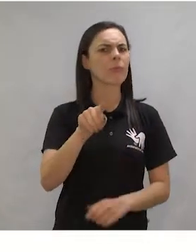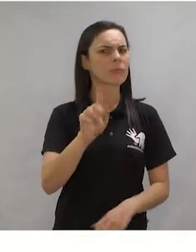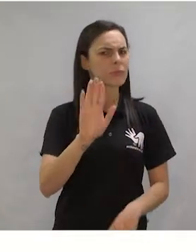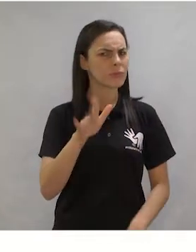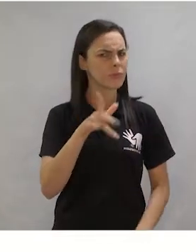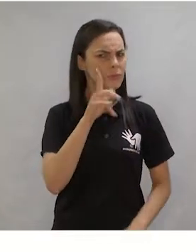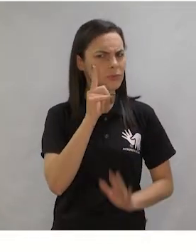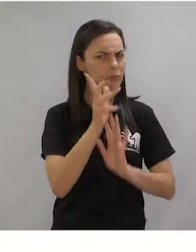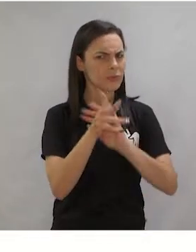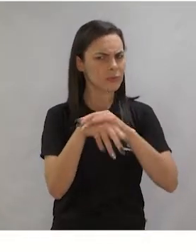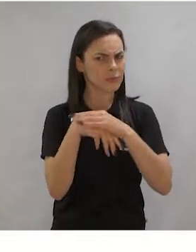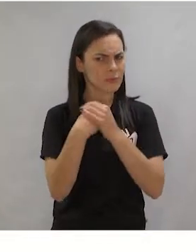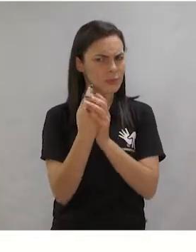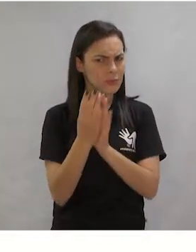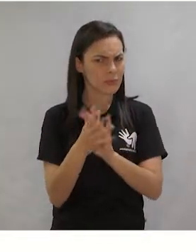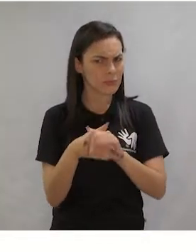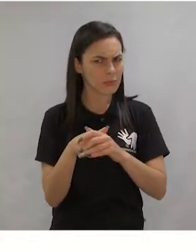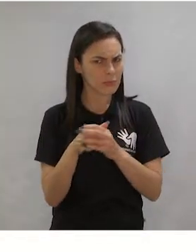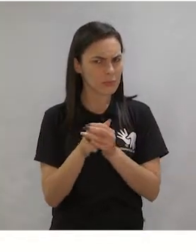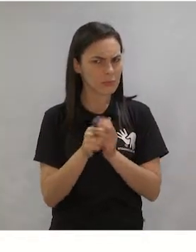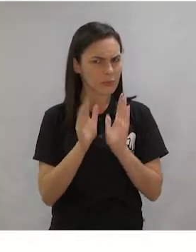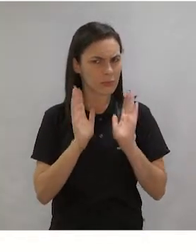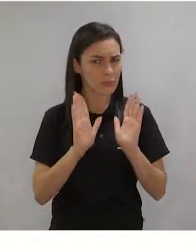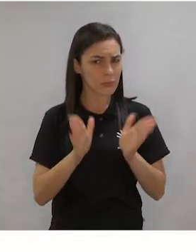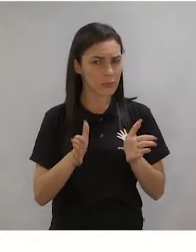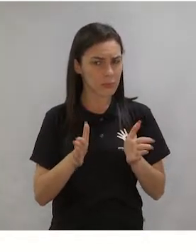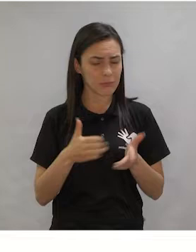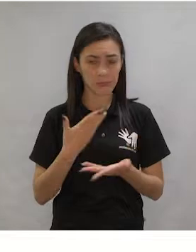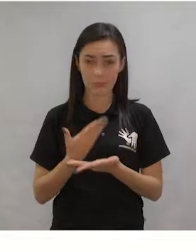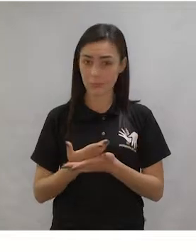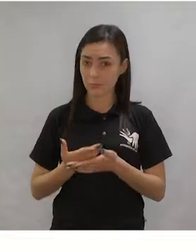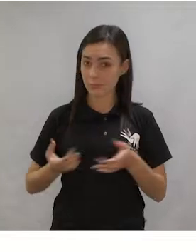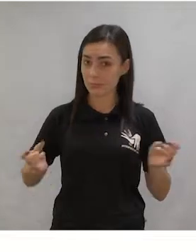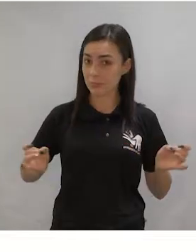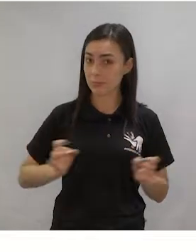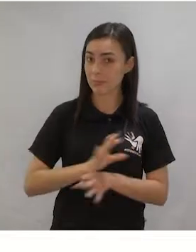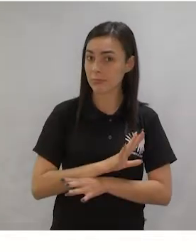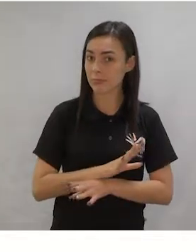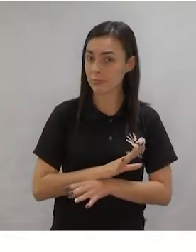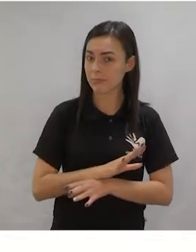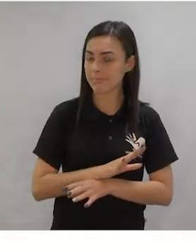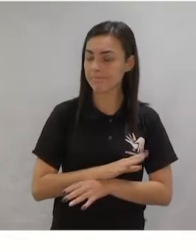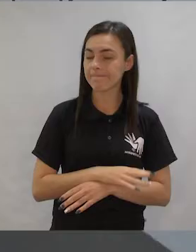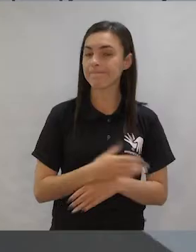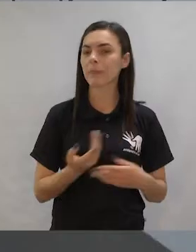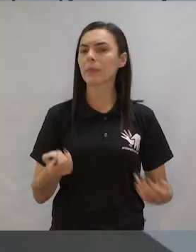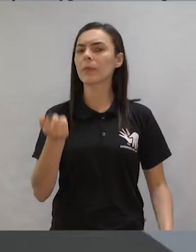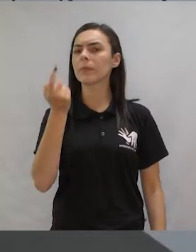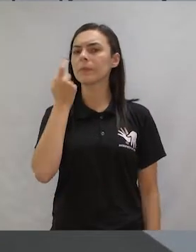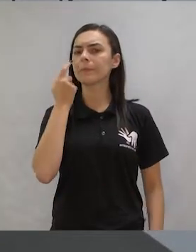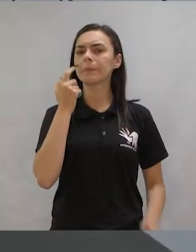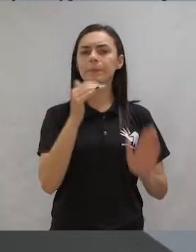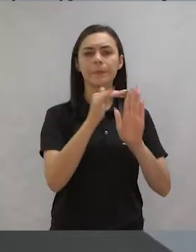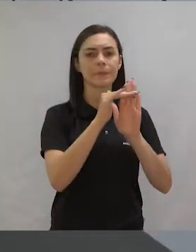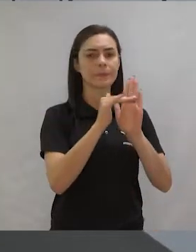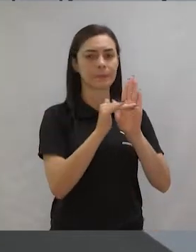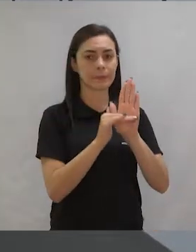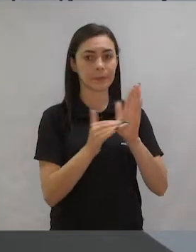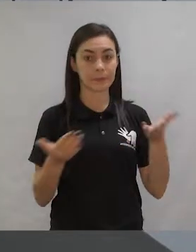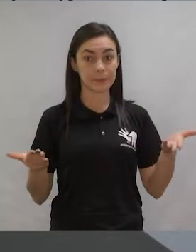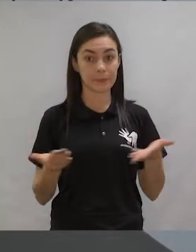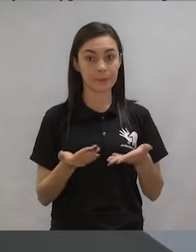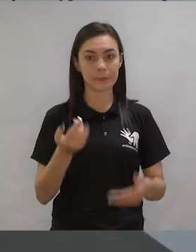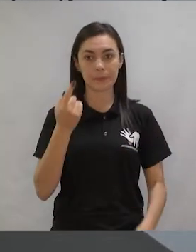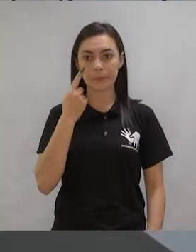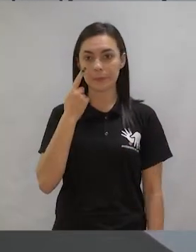Vocês já lavaram as mãos de vocês? Já estão prontos para a aula? Vamos ver qual vai ser a nossa rotina do dia de